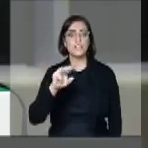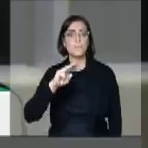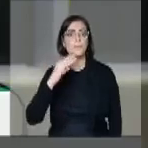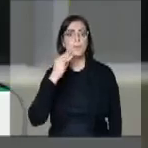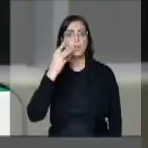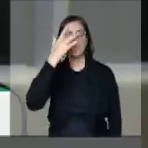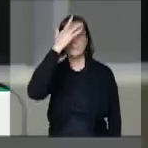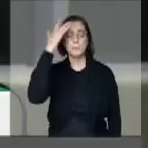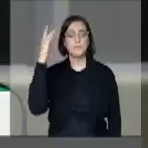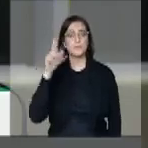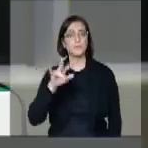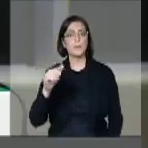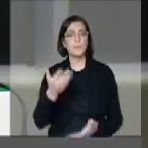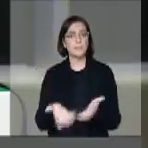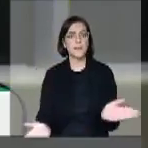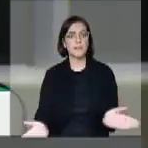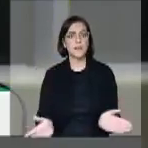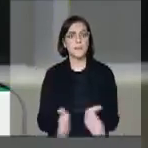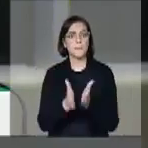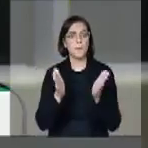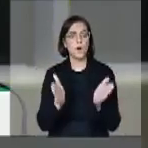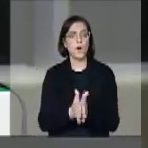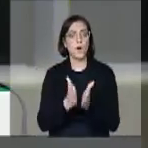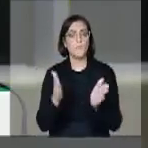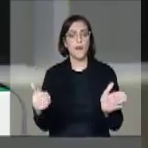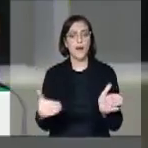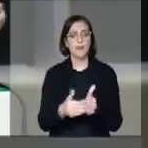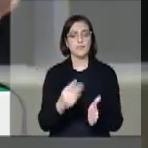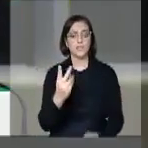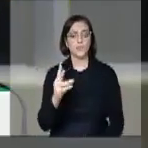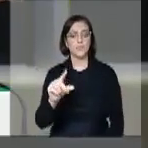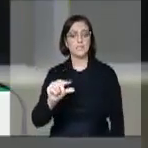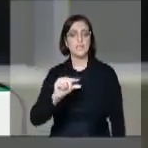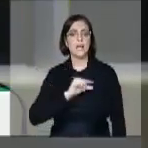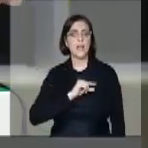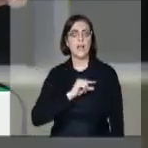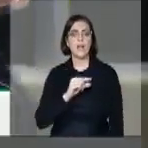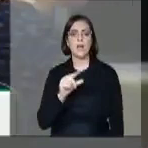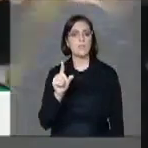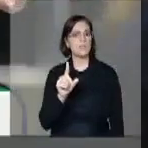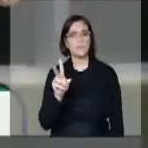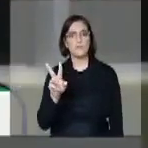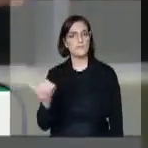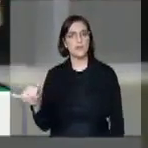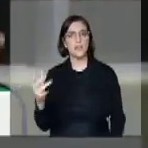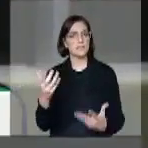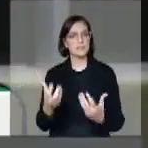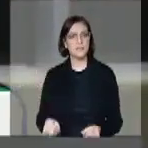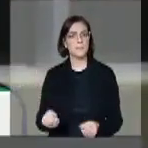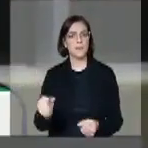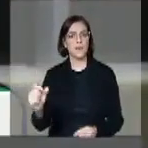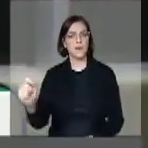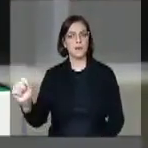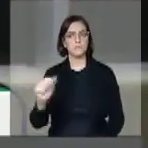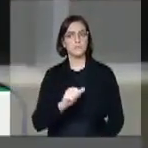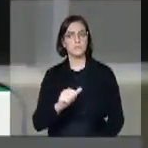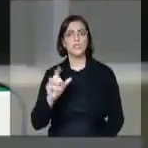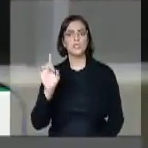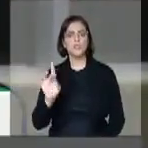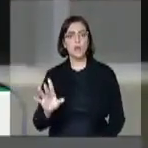20 milhões de brasileiros pobres que recebem até 2 salários mínimos para dizer que não vão mais receber o abono, só quem recebe